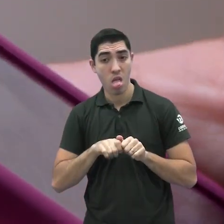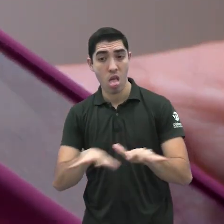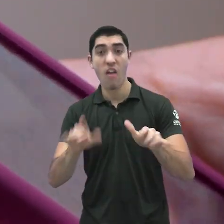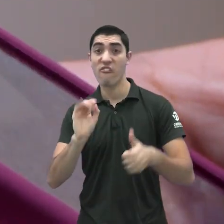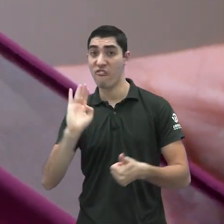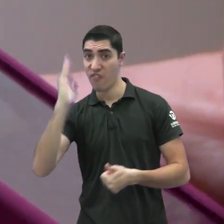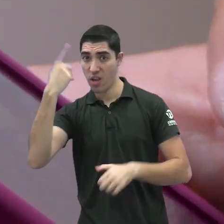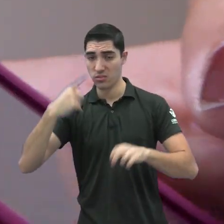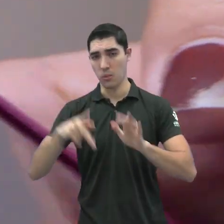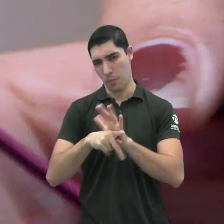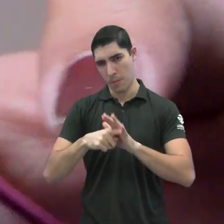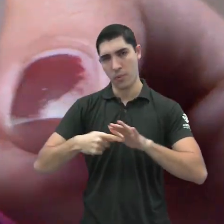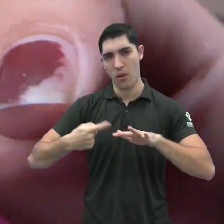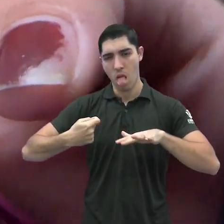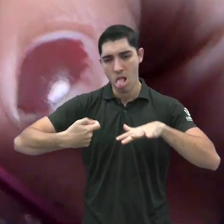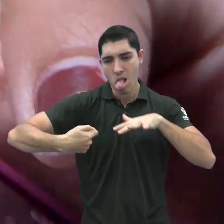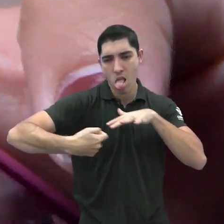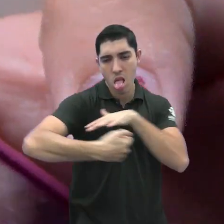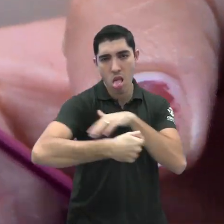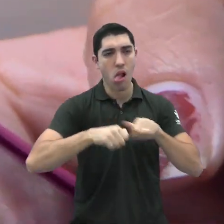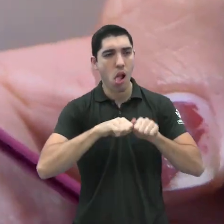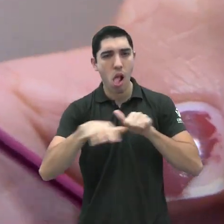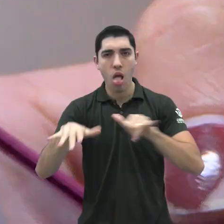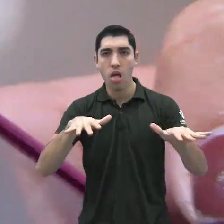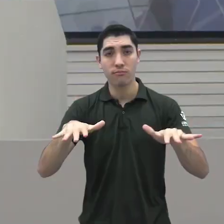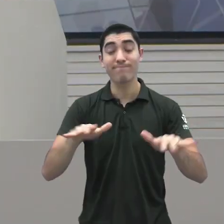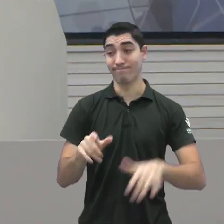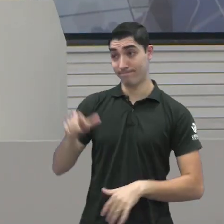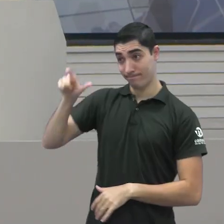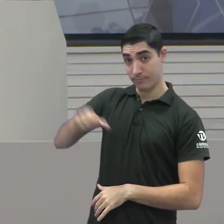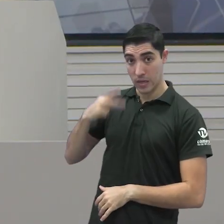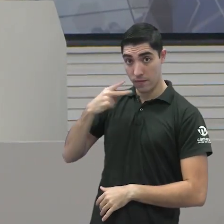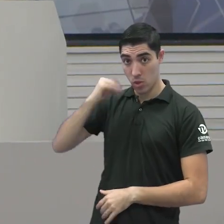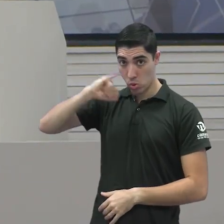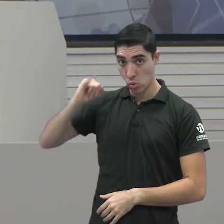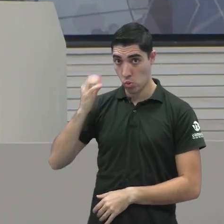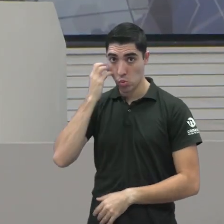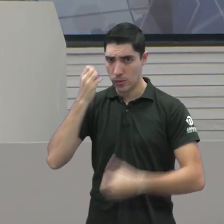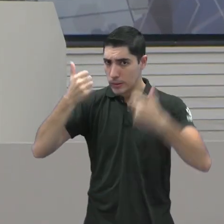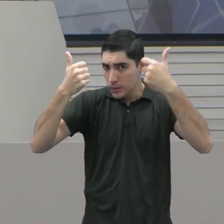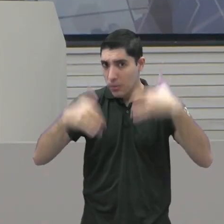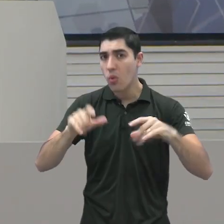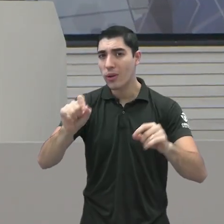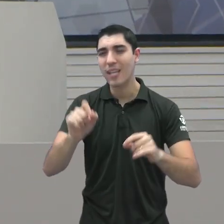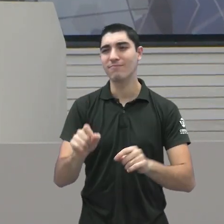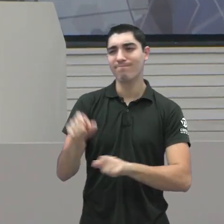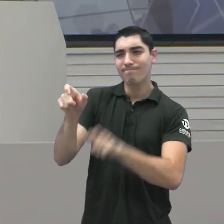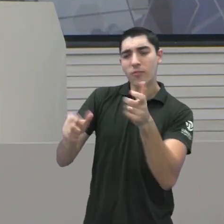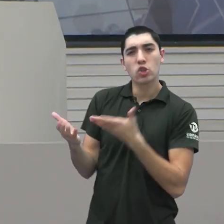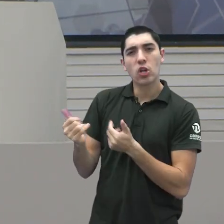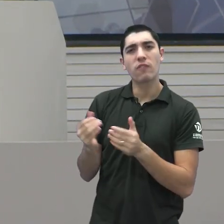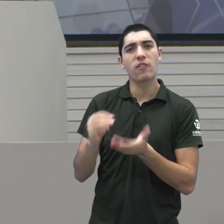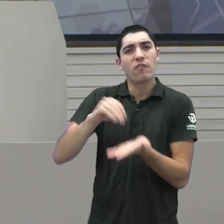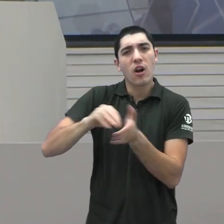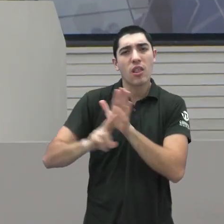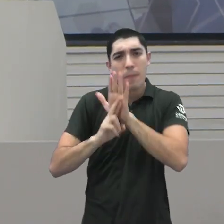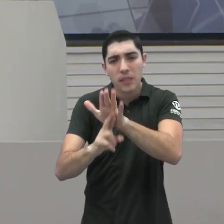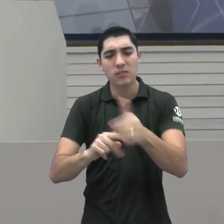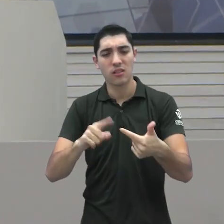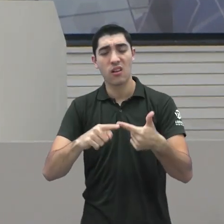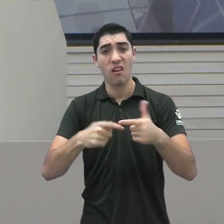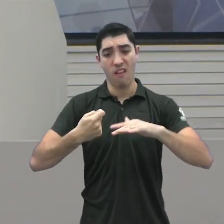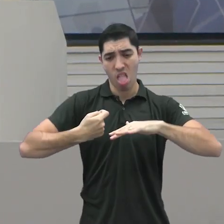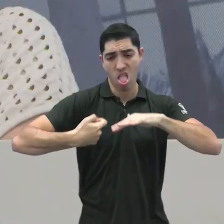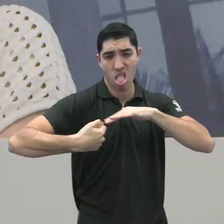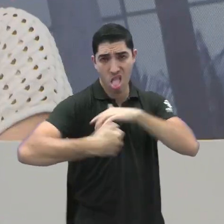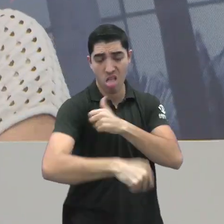facilitam a disseminação de fake news, gerando polarização. Para a vereadora Juliana Fraga, a falta de representatividade, as